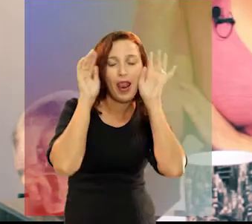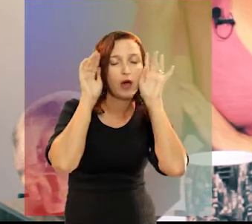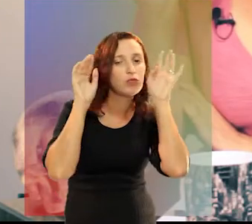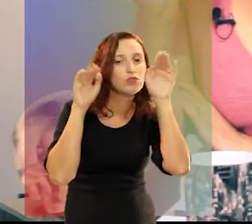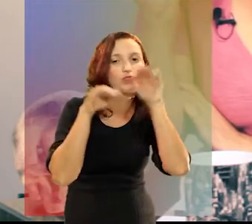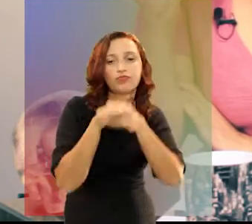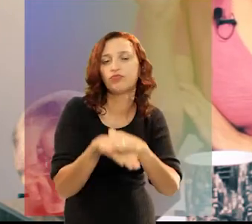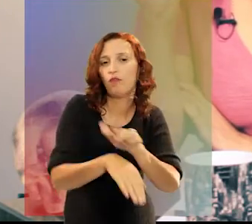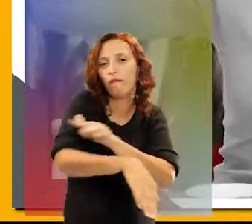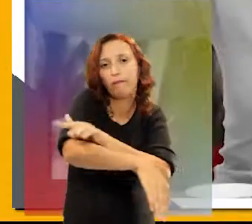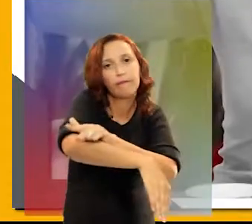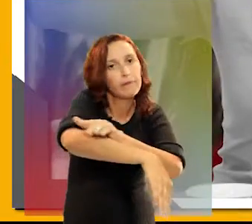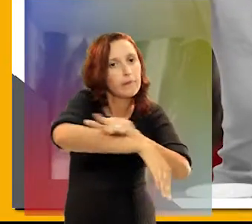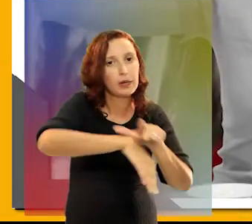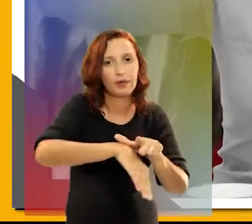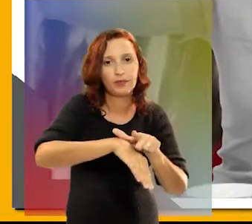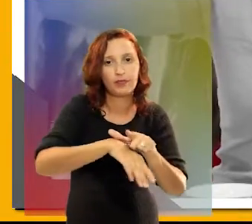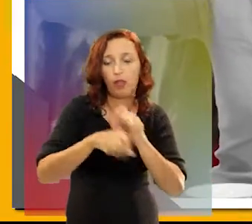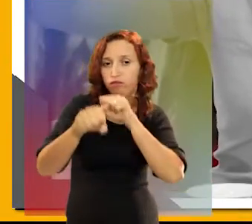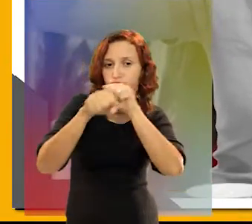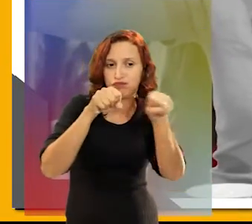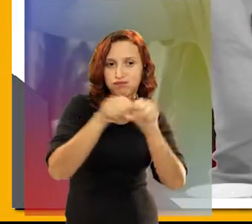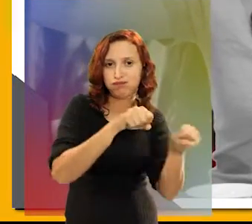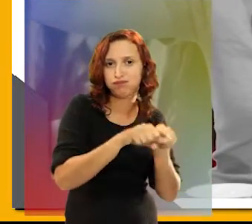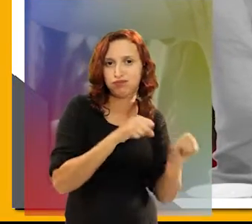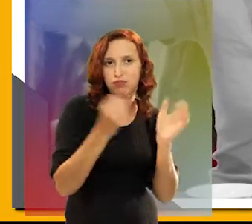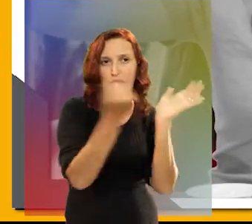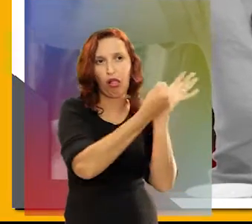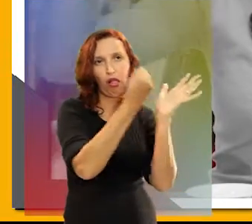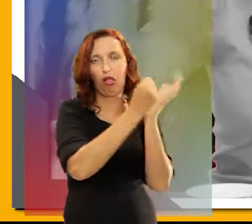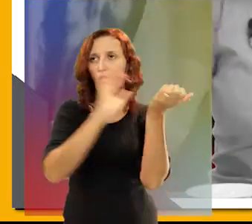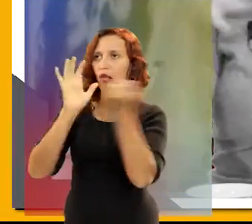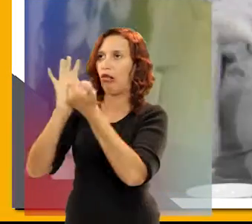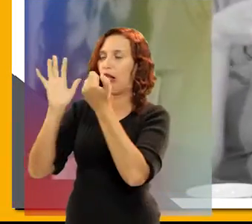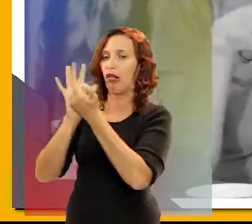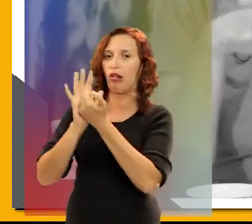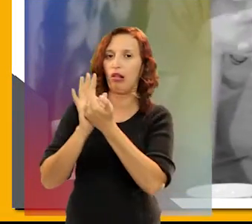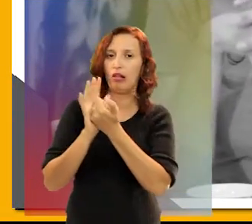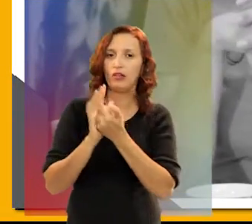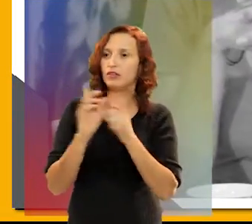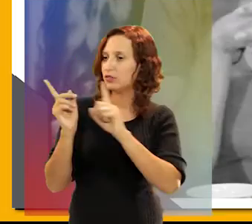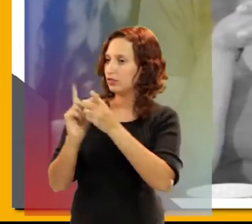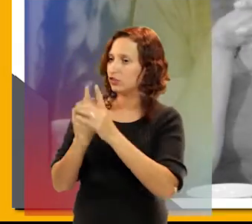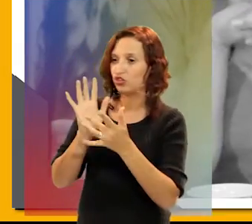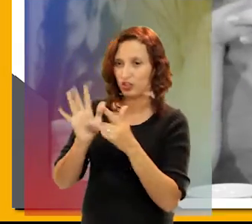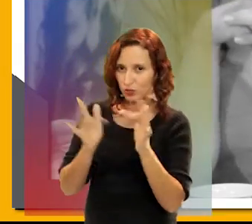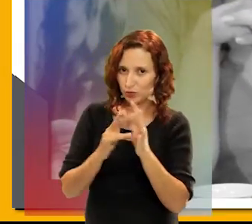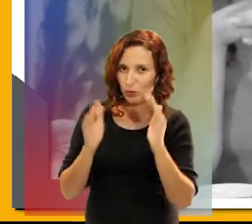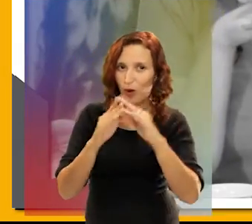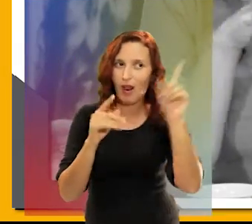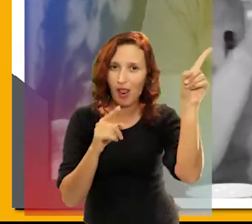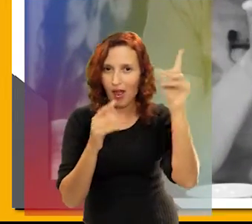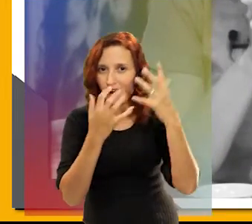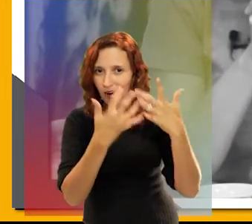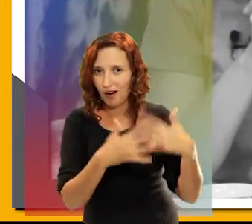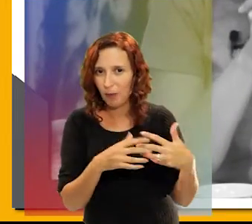era humilde, né, gente? Ele foi apedrejado pela galera, porque não tem a menor Não, ele noção. mora no Gama. Bora, a gente